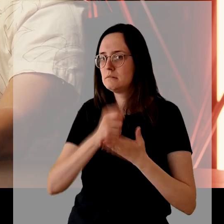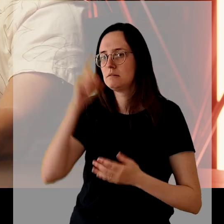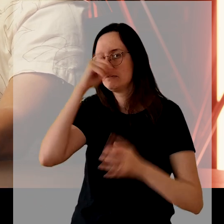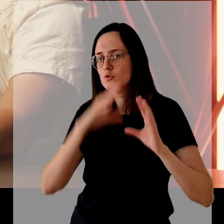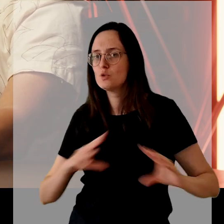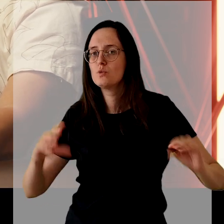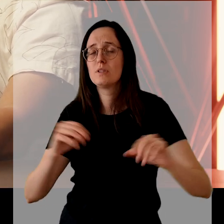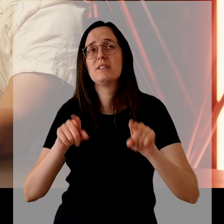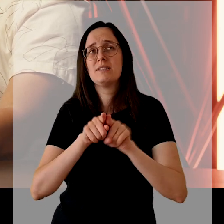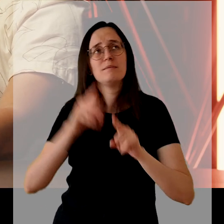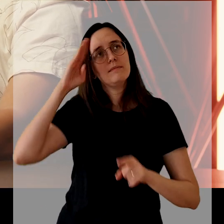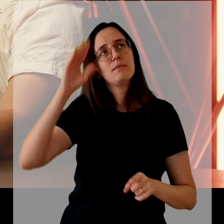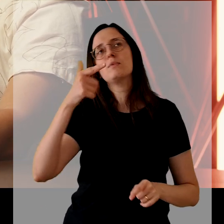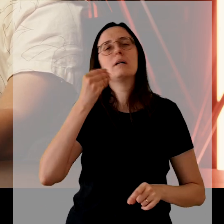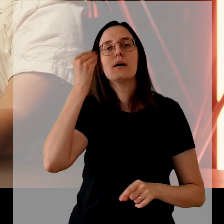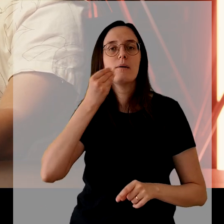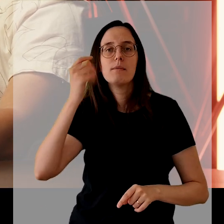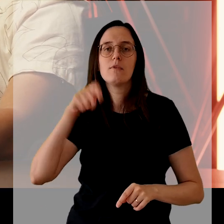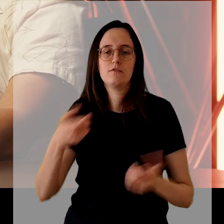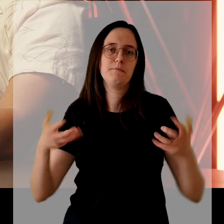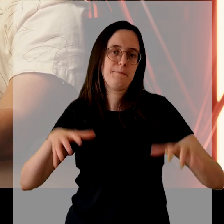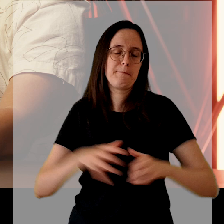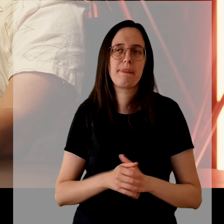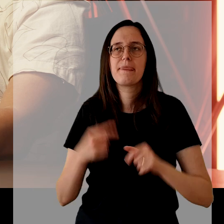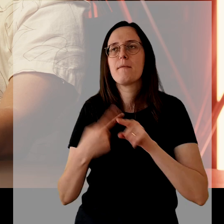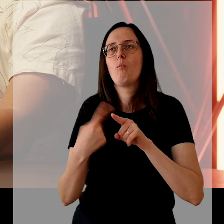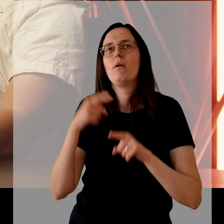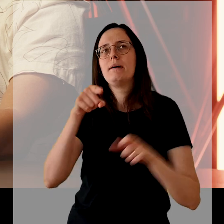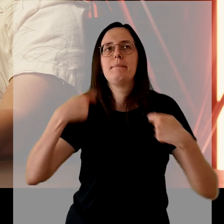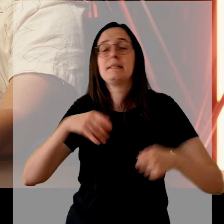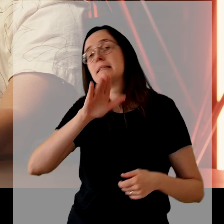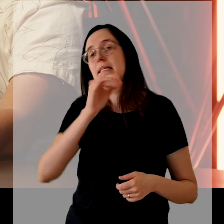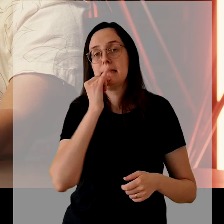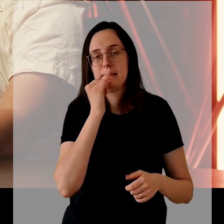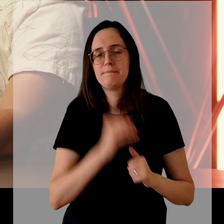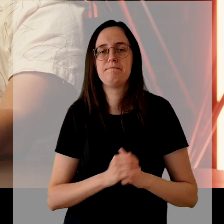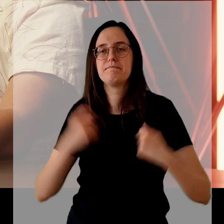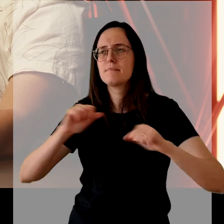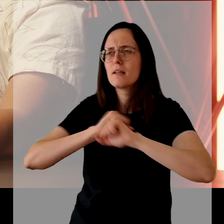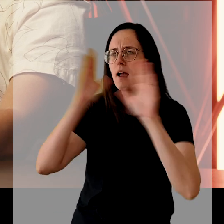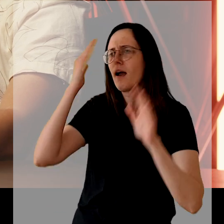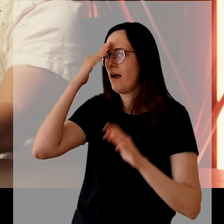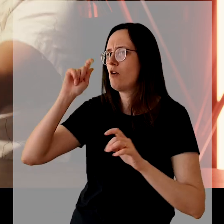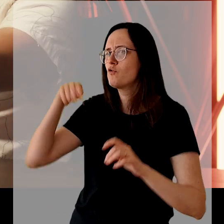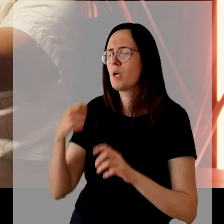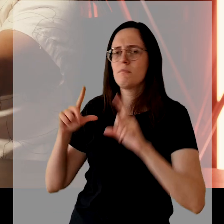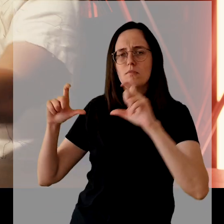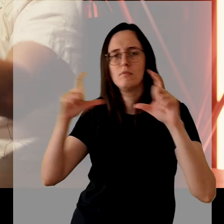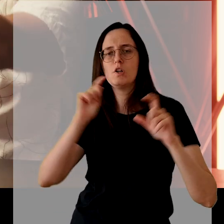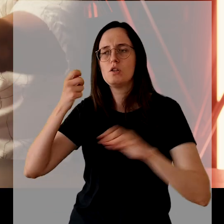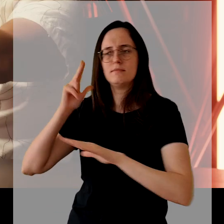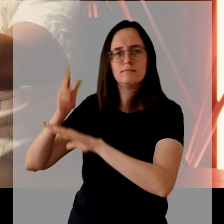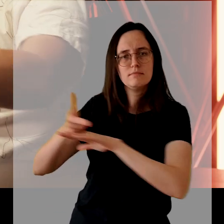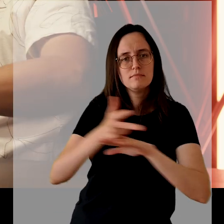difícil para todo mundo, sobretudo se você não tem experiência em formar uma segunda unidade. Porque você tem que, por exemplo, ter uma clareza muito grande da fotografia,